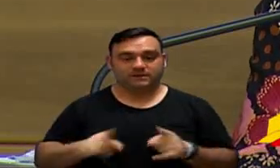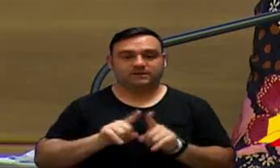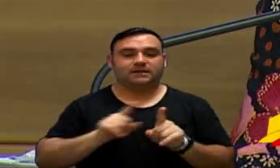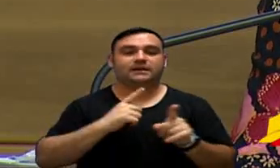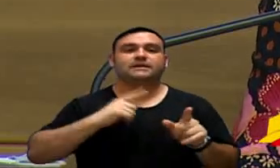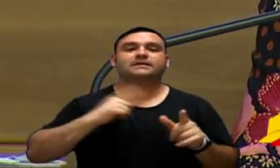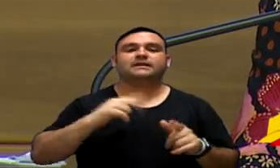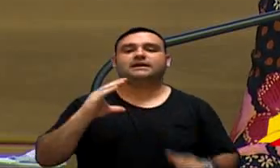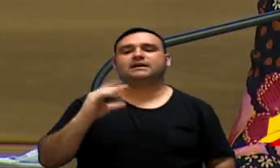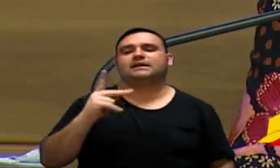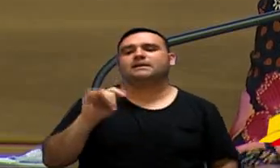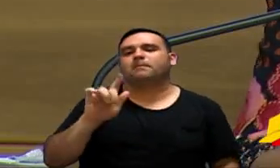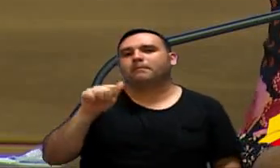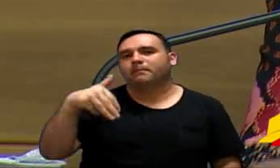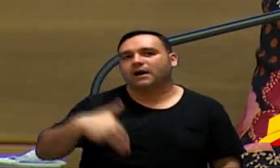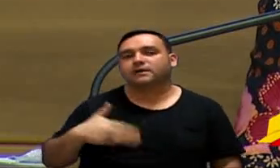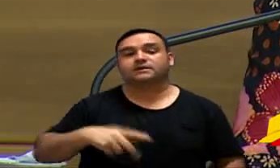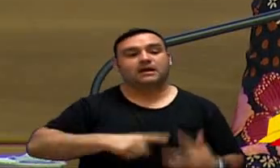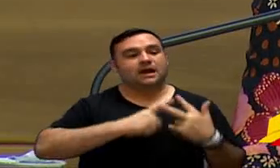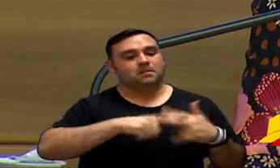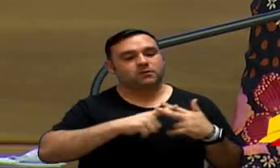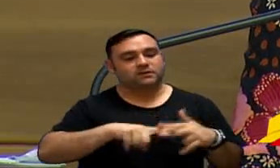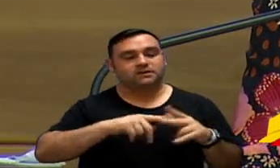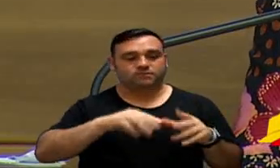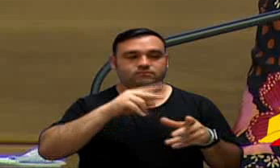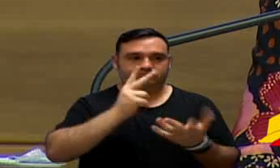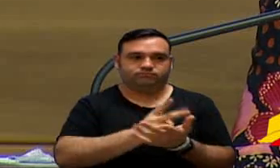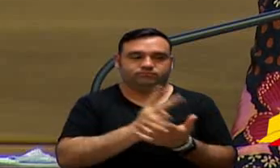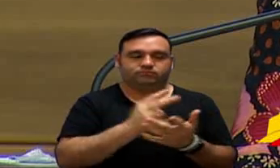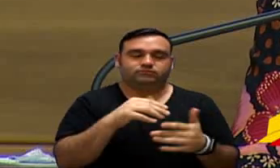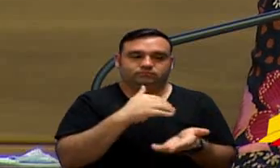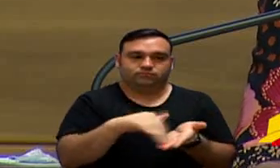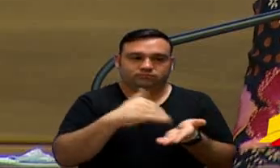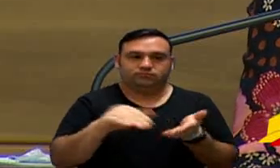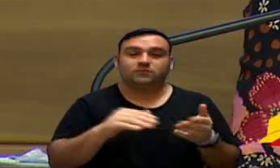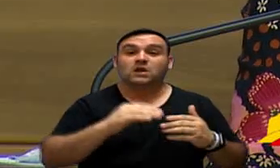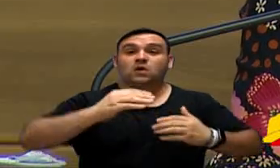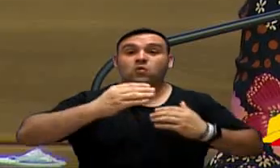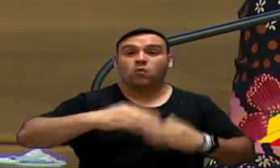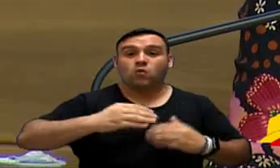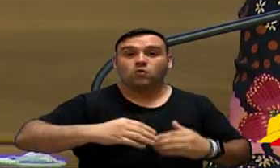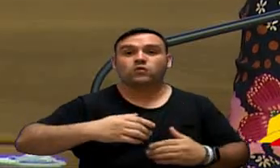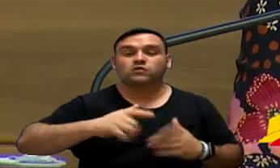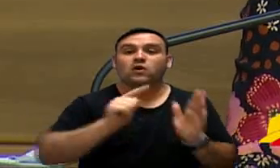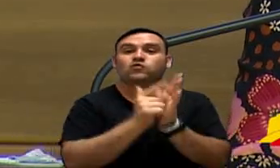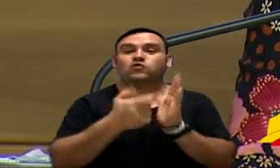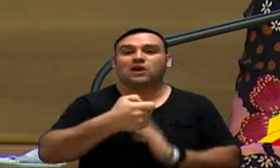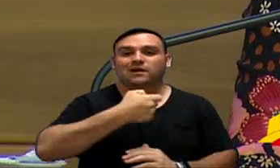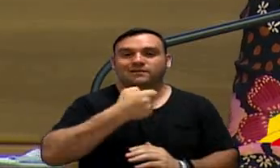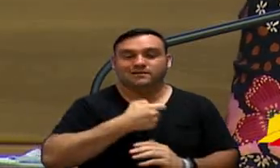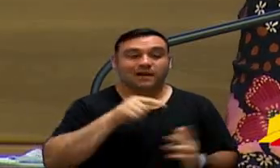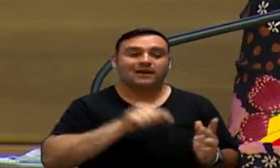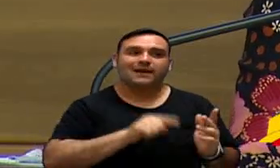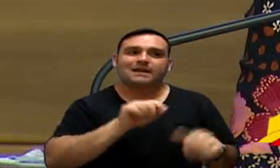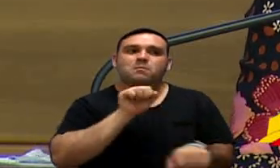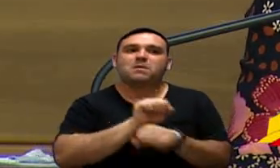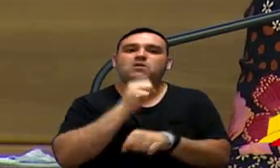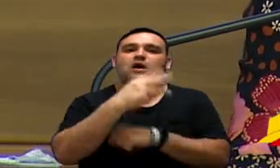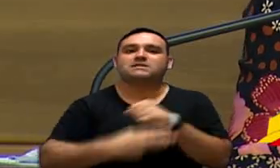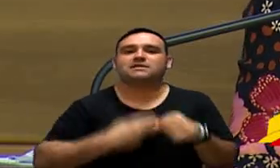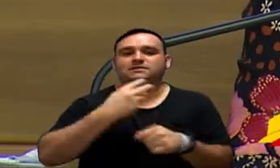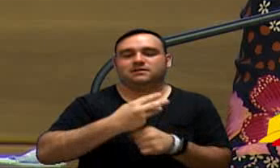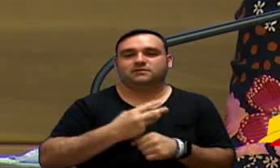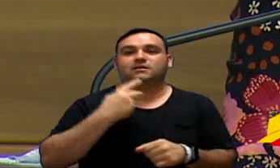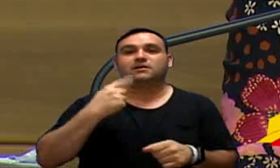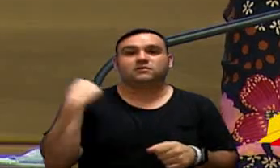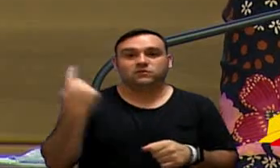de clipagem, manutenção da própria secretaria, concurso jornalístico. O concurso ele ficou parado por